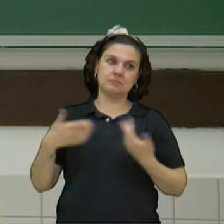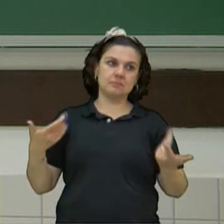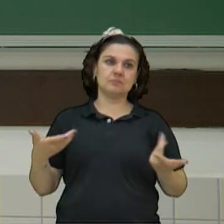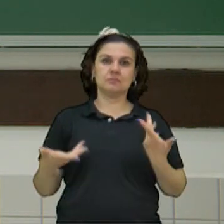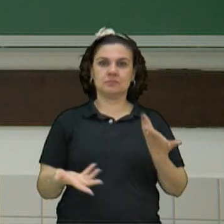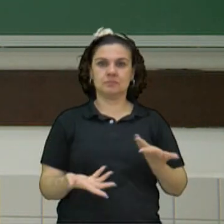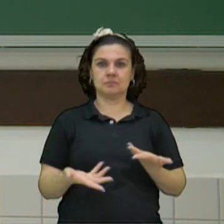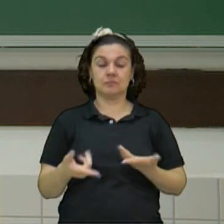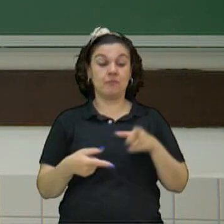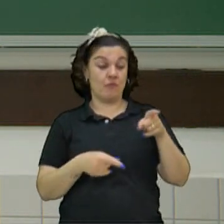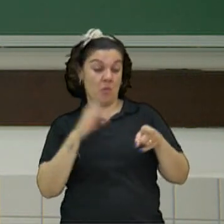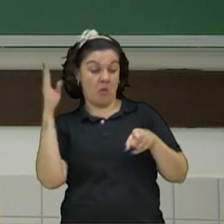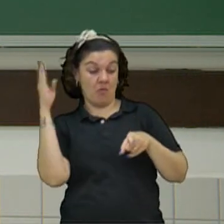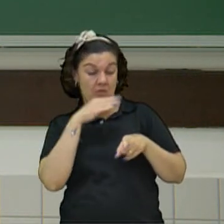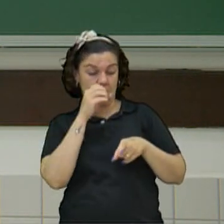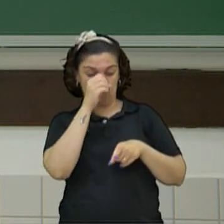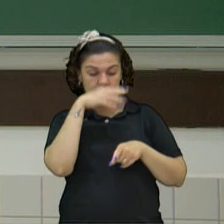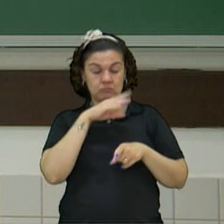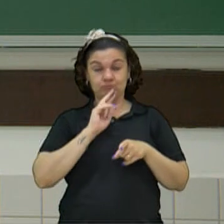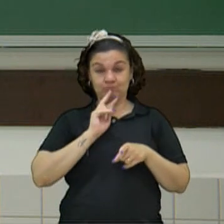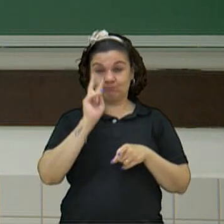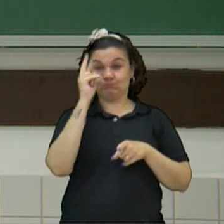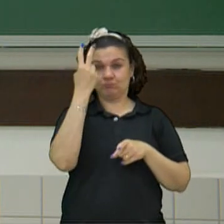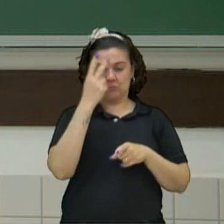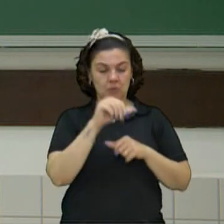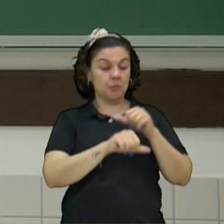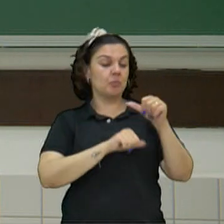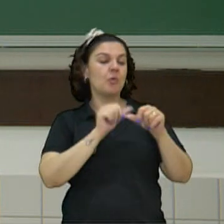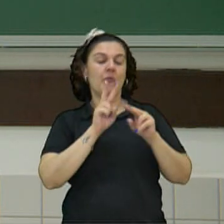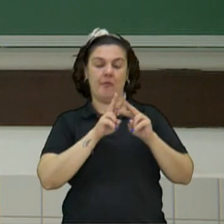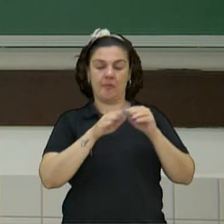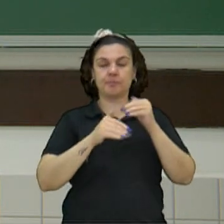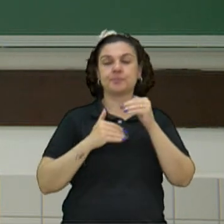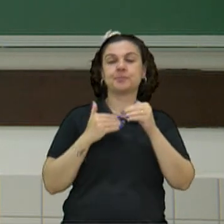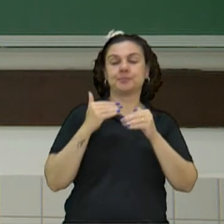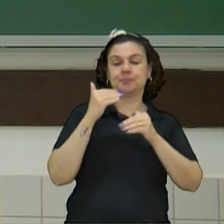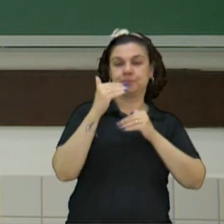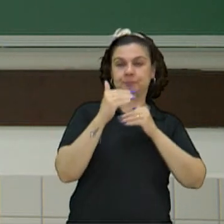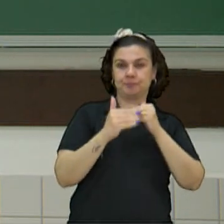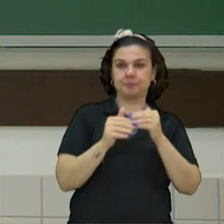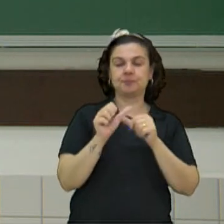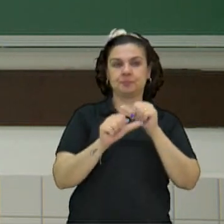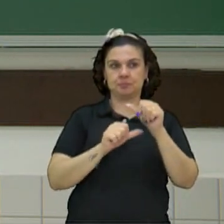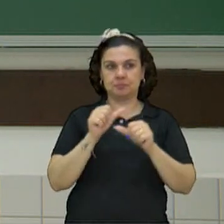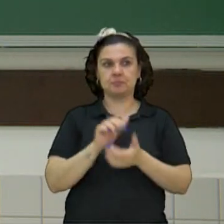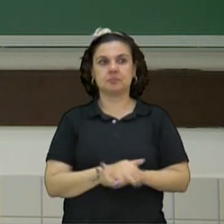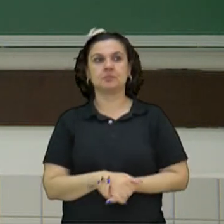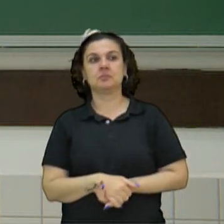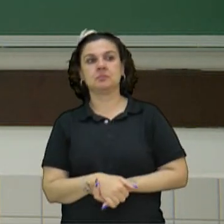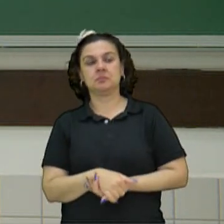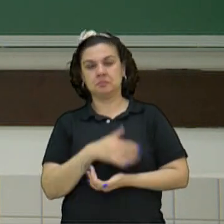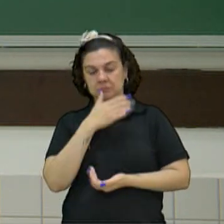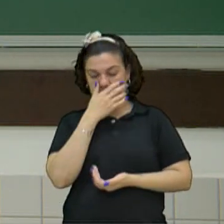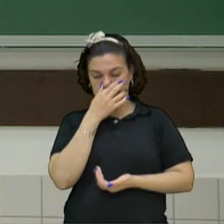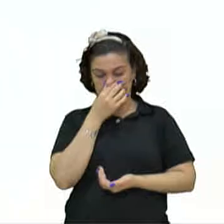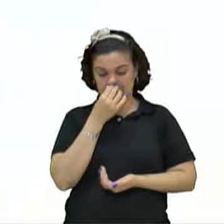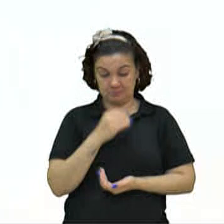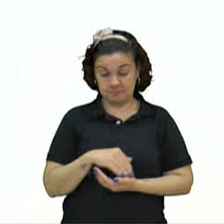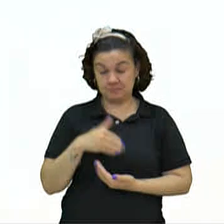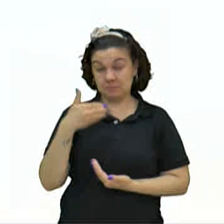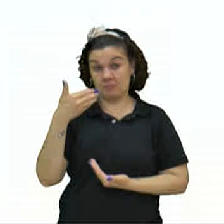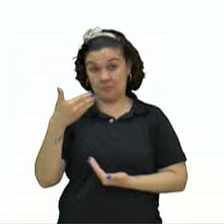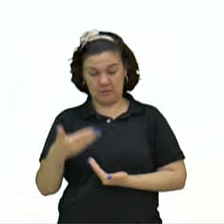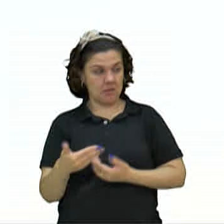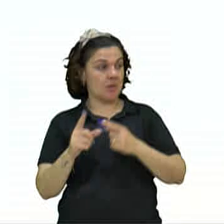foi subversiva. Então teve que mudar, não mudou por completo, mas vem acontecendo mudanças.